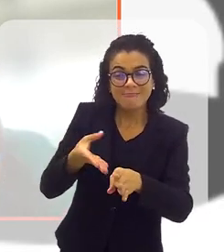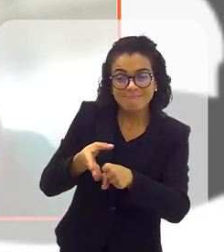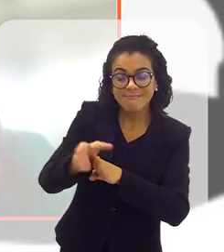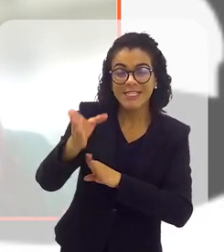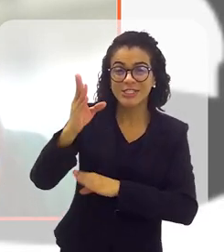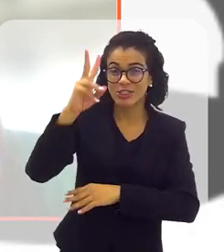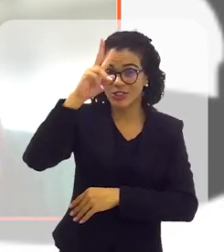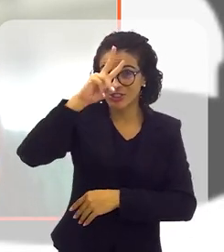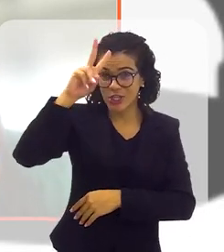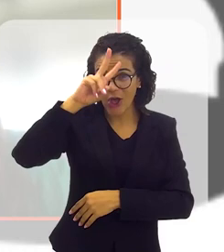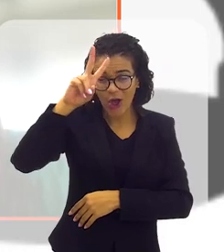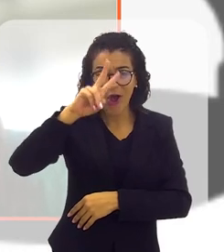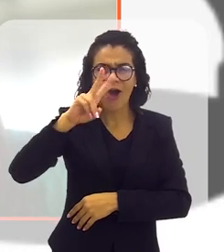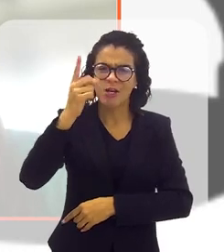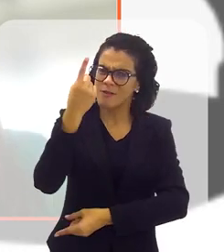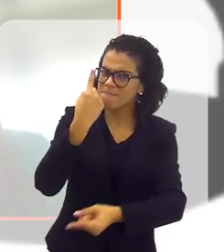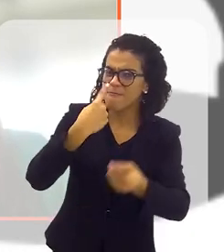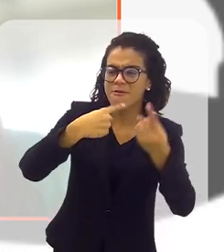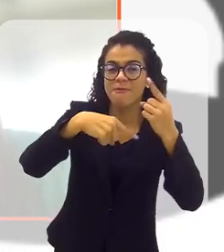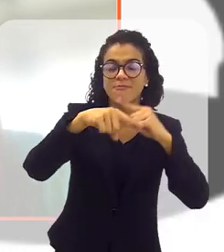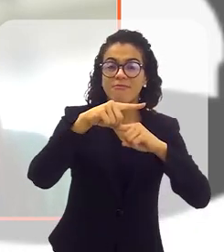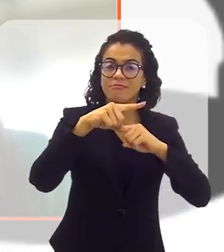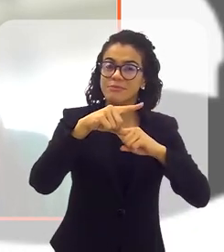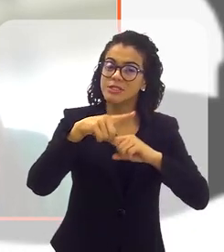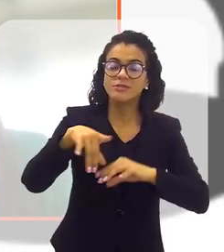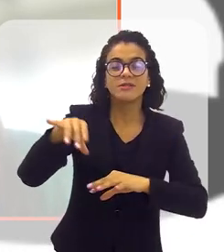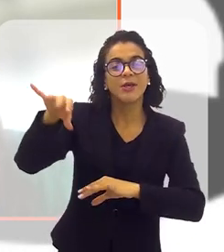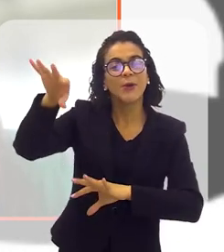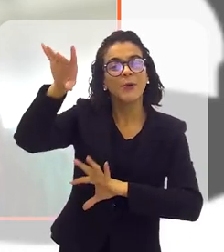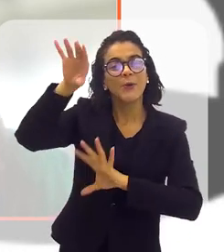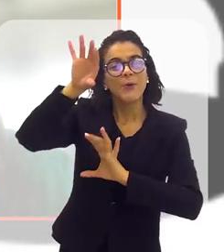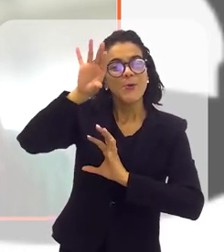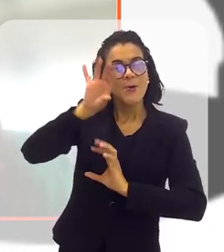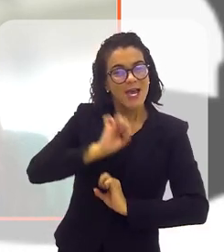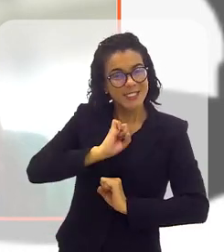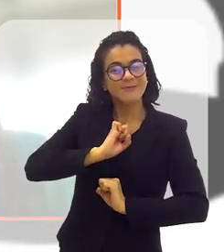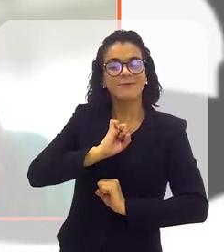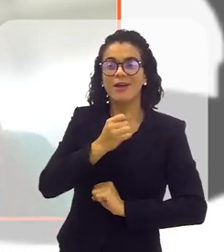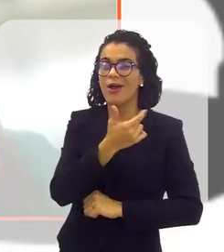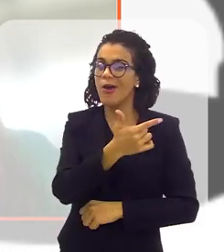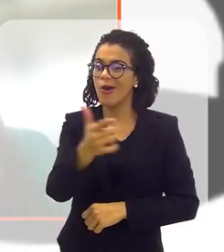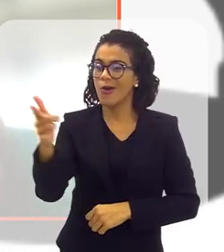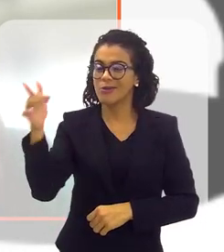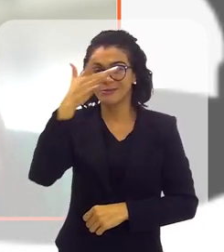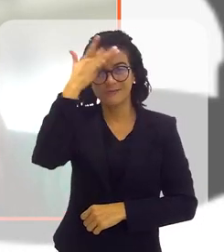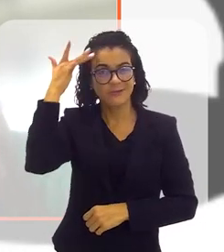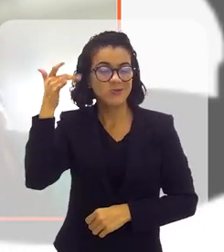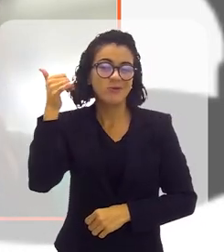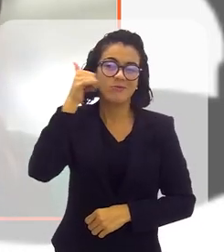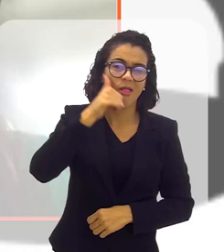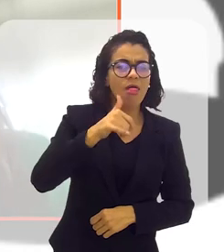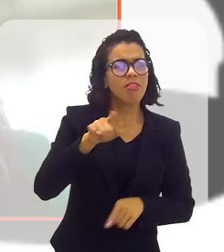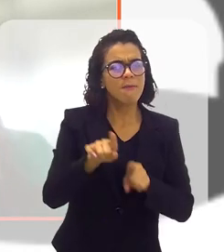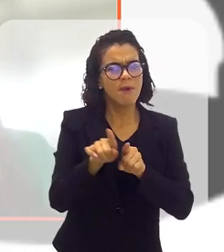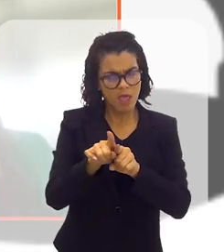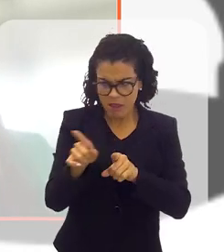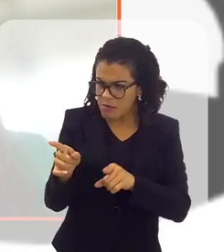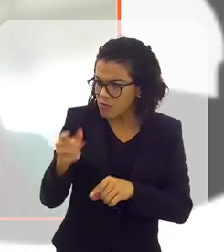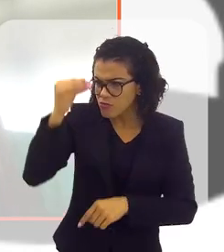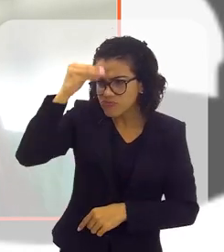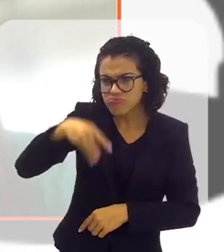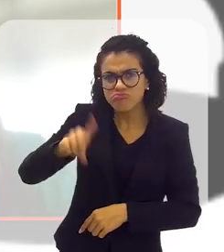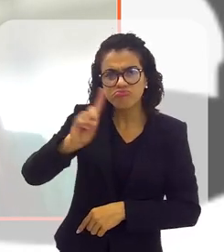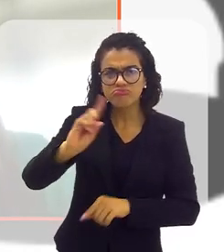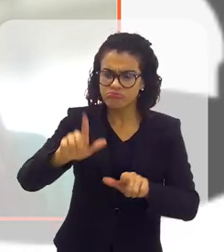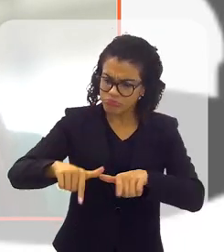essa história aí transformadora, de superação, inspira outras pessoas, outras mulheres a seguirem em frente